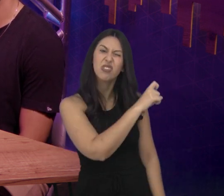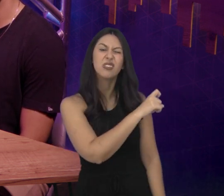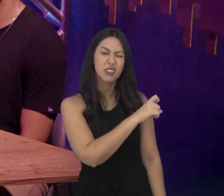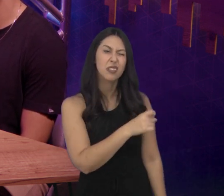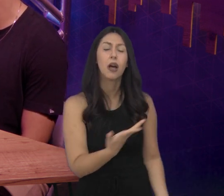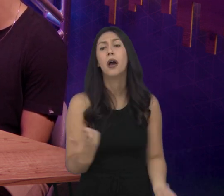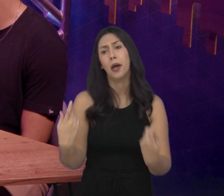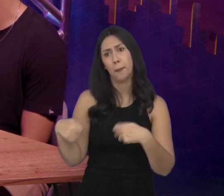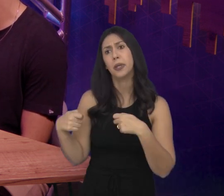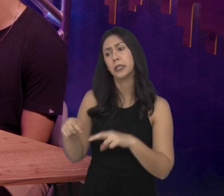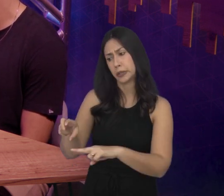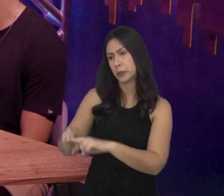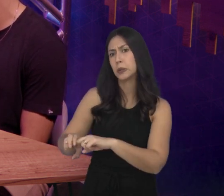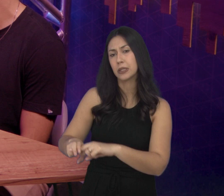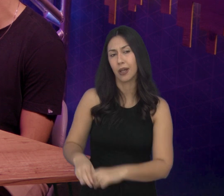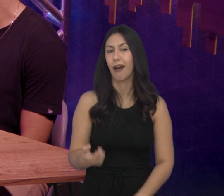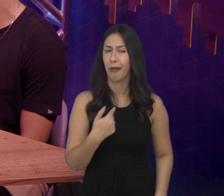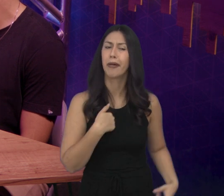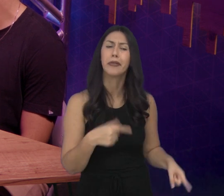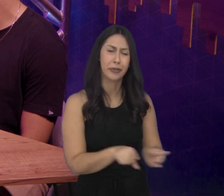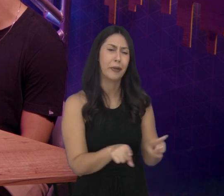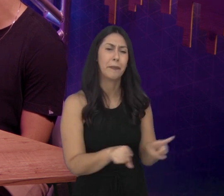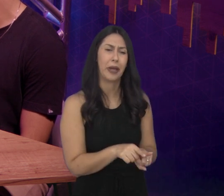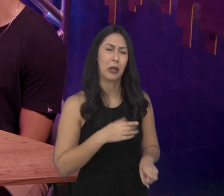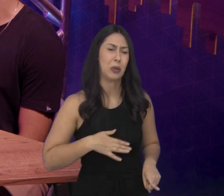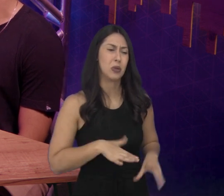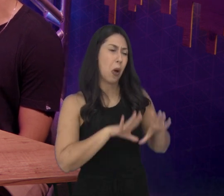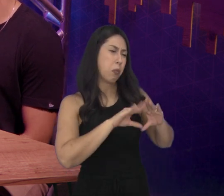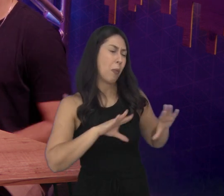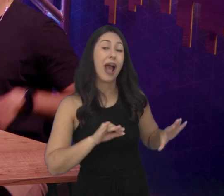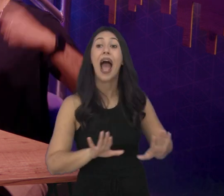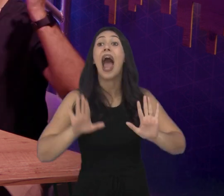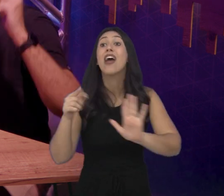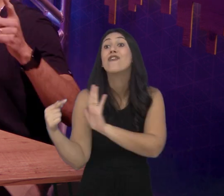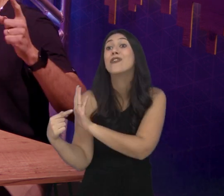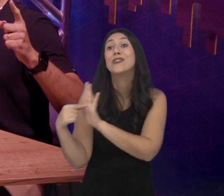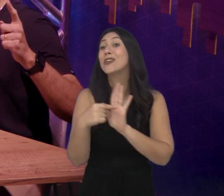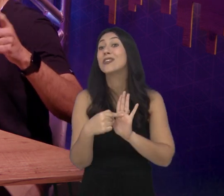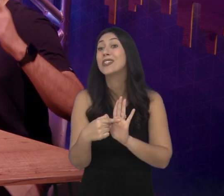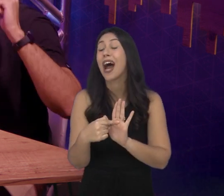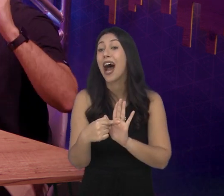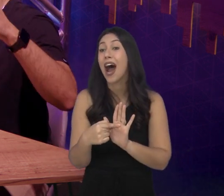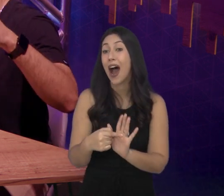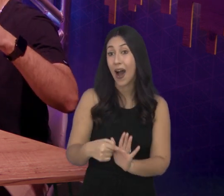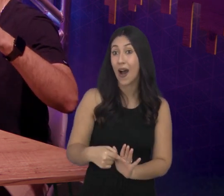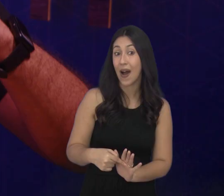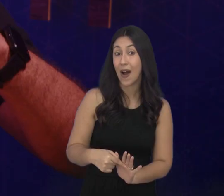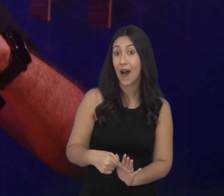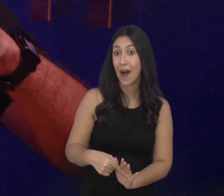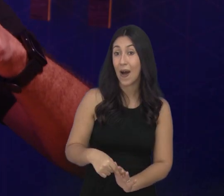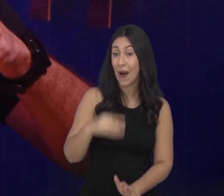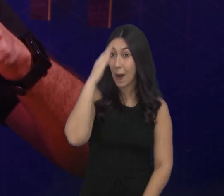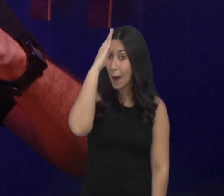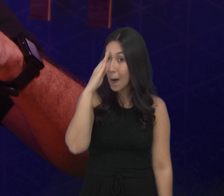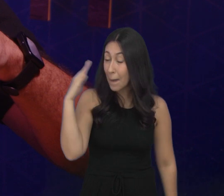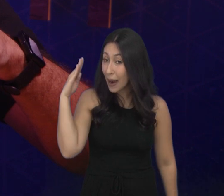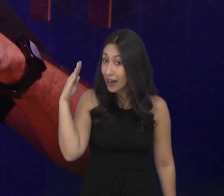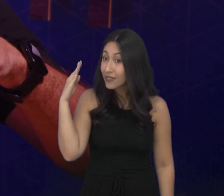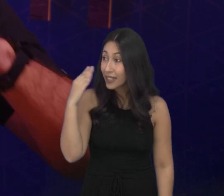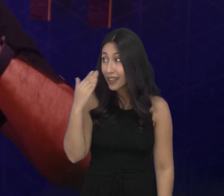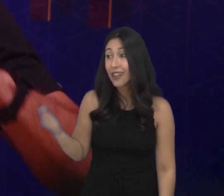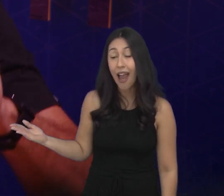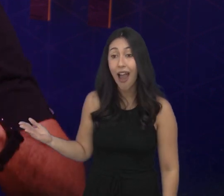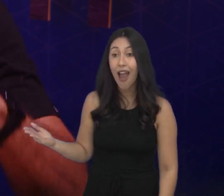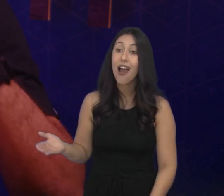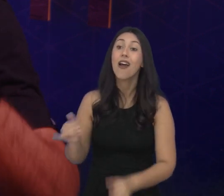tem né? Né? Eu também prefiro quando tem um sofá. Vou denunciar aqui. O Marvin, o nosso repórter, jornalista